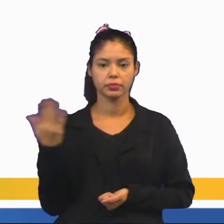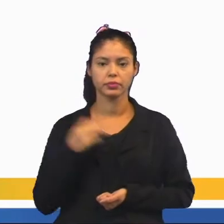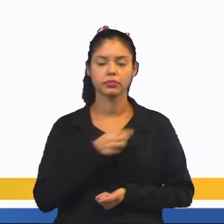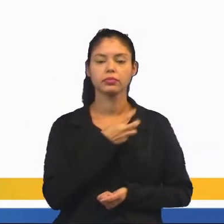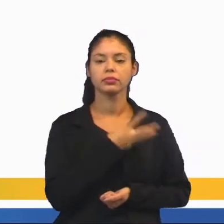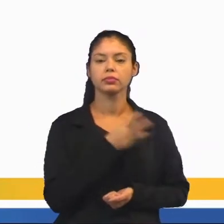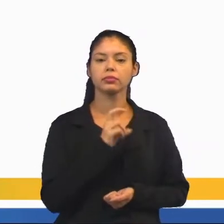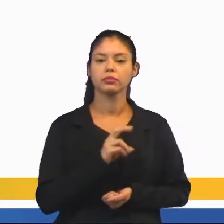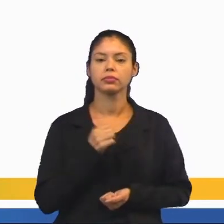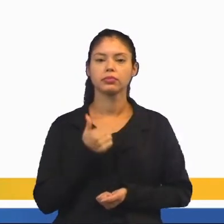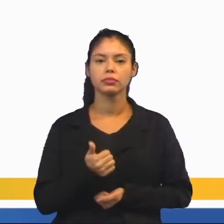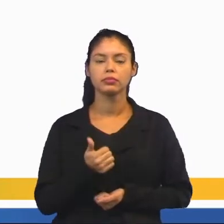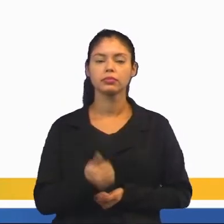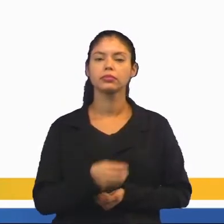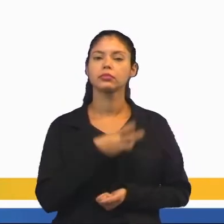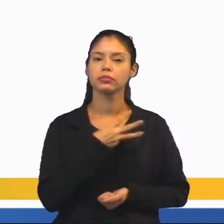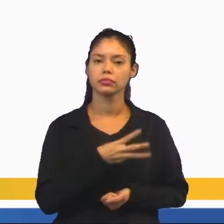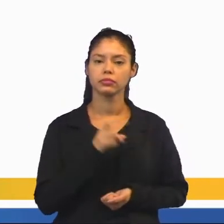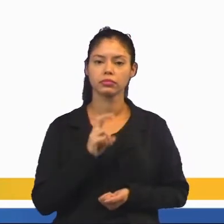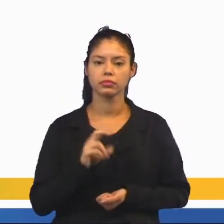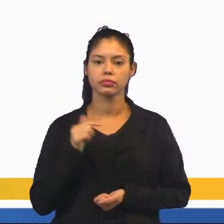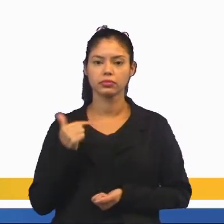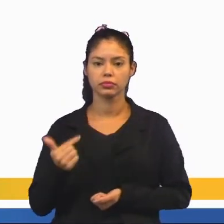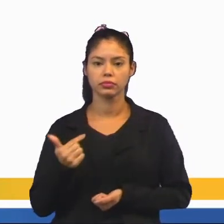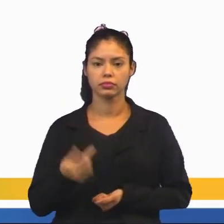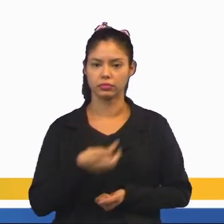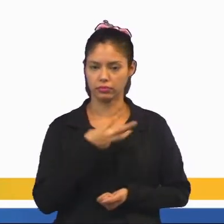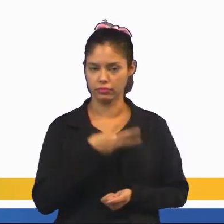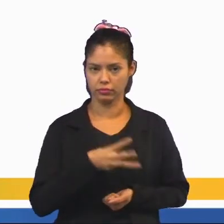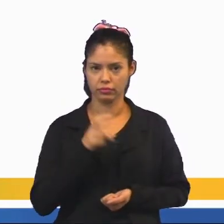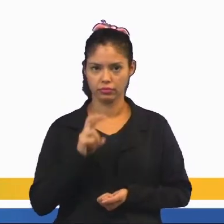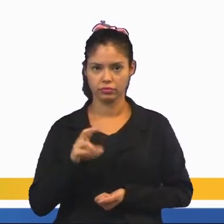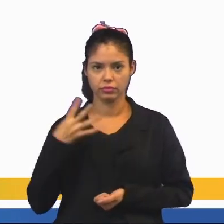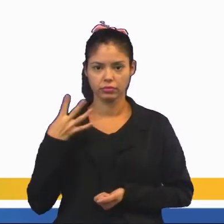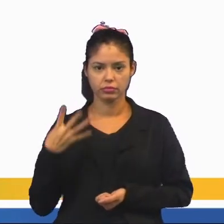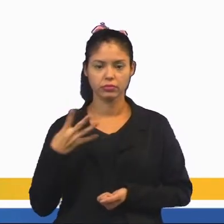ficou. 351, 352,